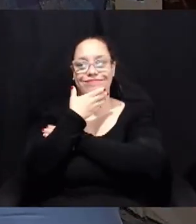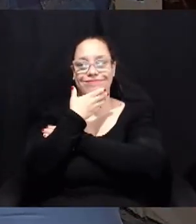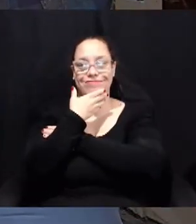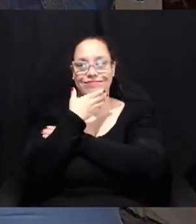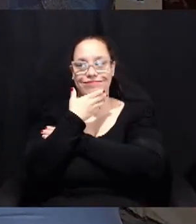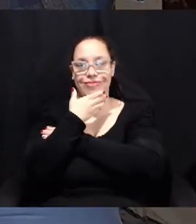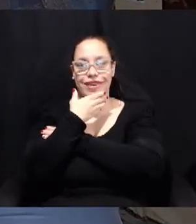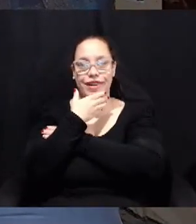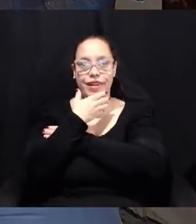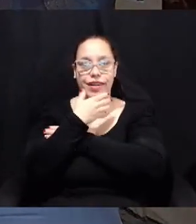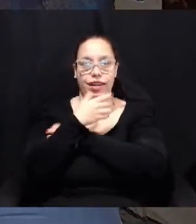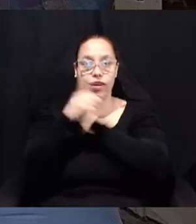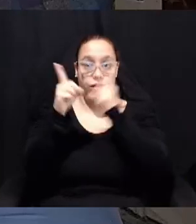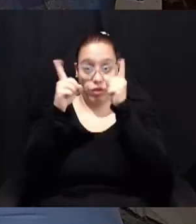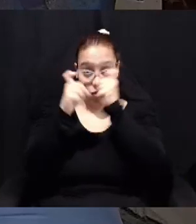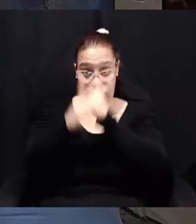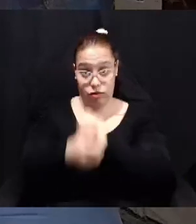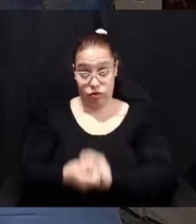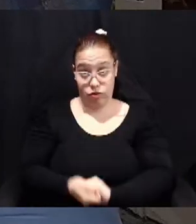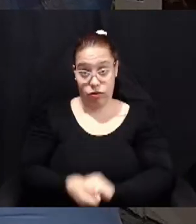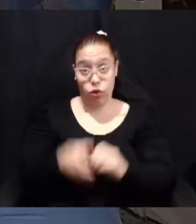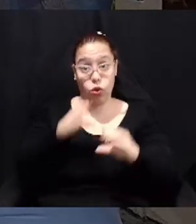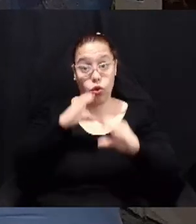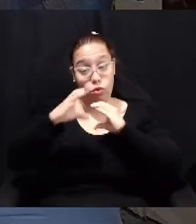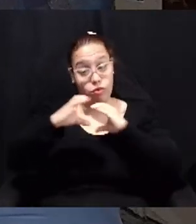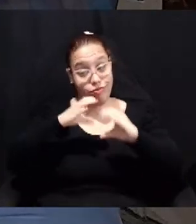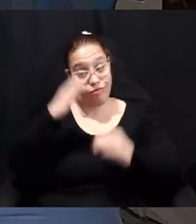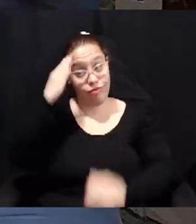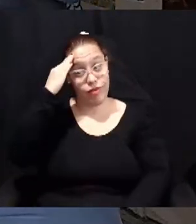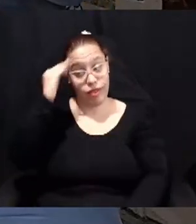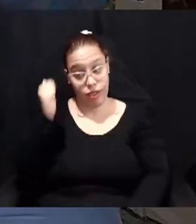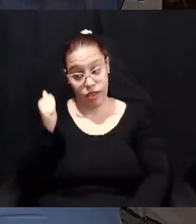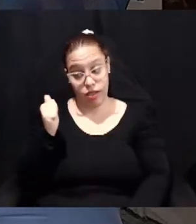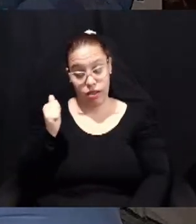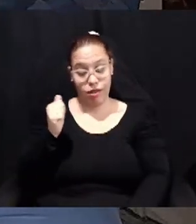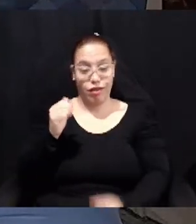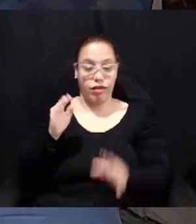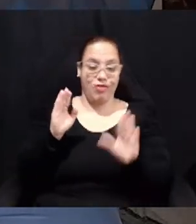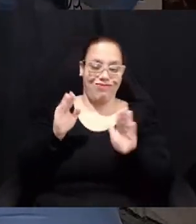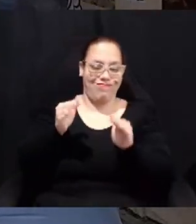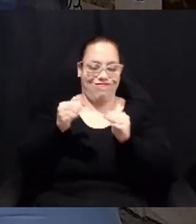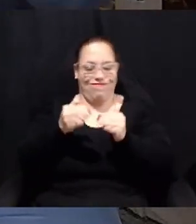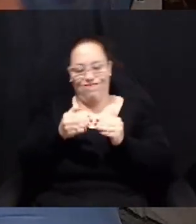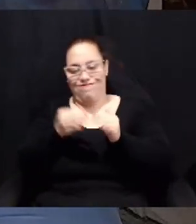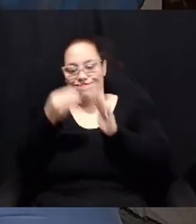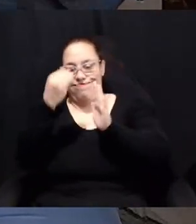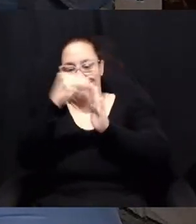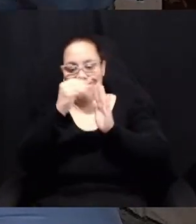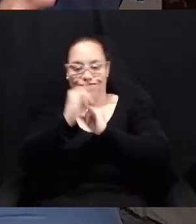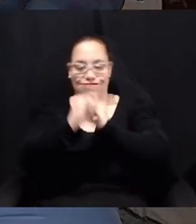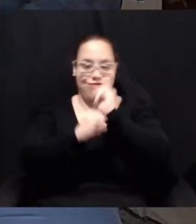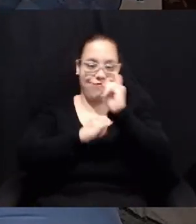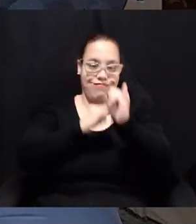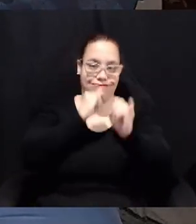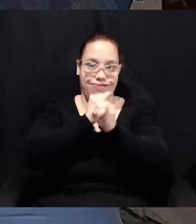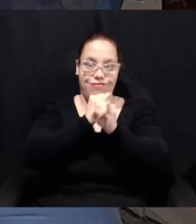muito difícil comunicar, que a gente sabe que tem as restrições, se você publicar isso na internet, as big techs que estão